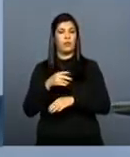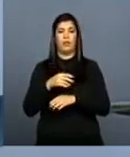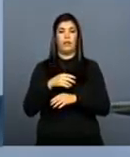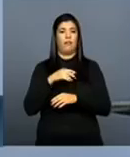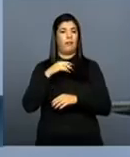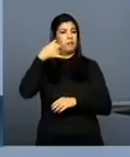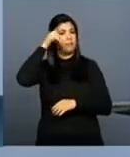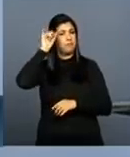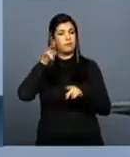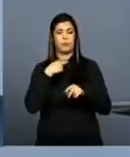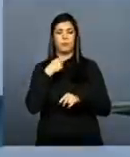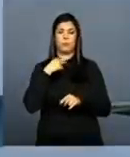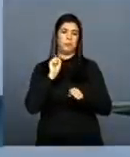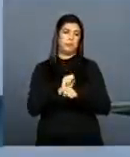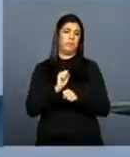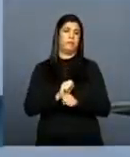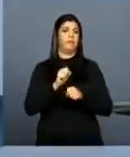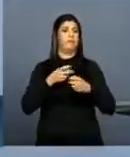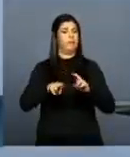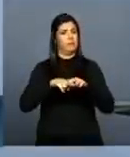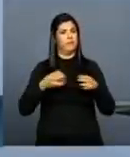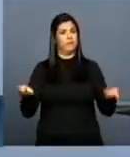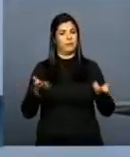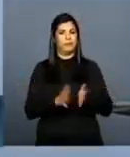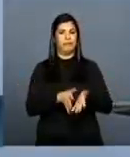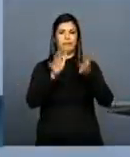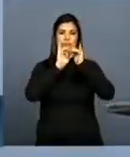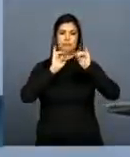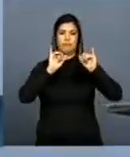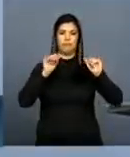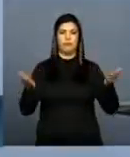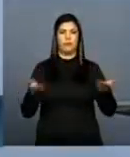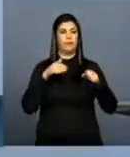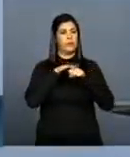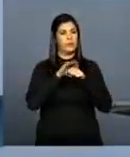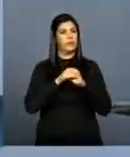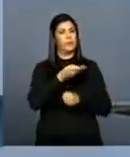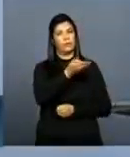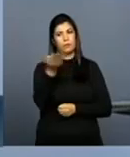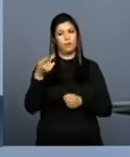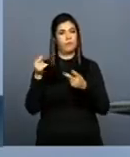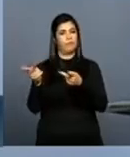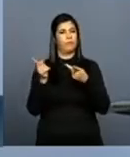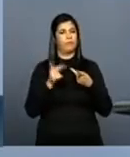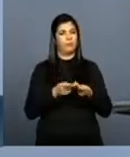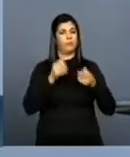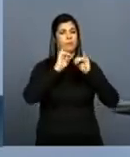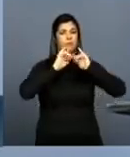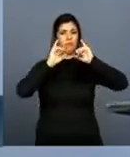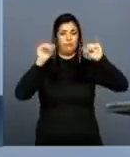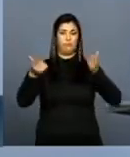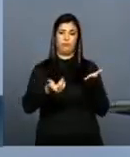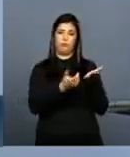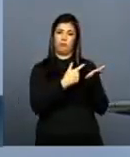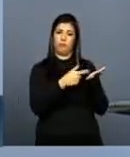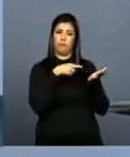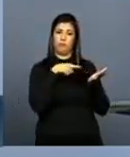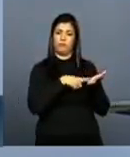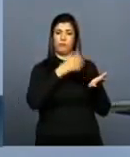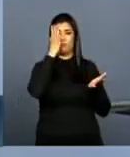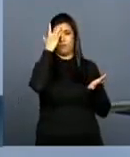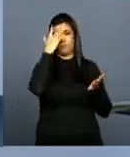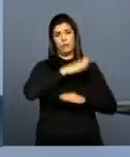Então, estamos prestando conta desse grande movimento que nós fizemos hoje à noite. Queria convidar todo mundo para o lançamento do livro. E amanhã, ao